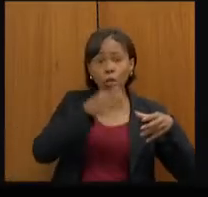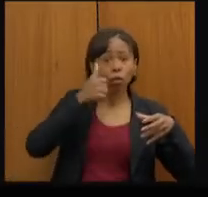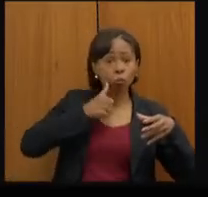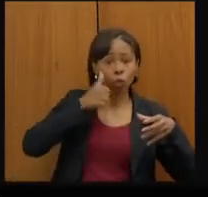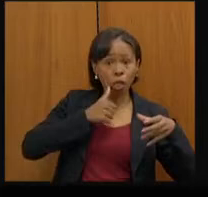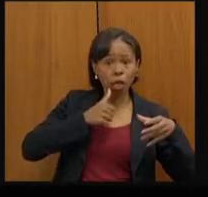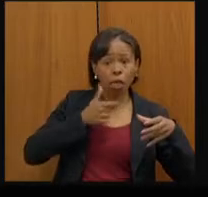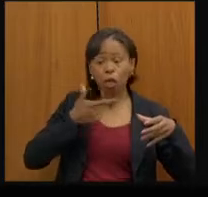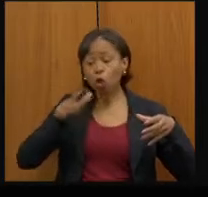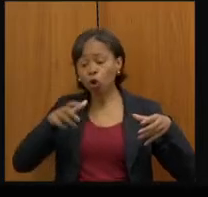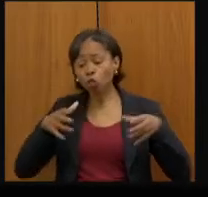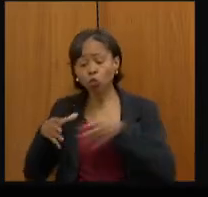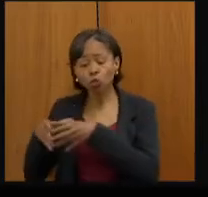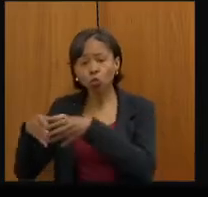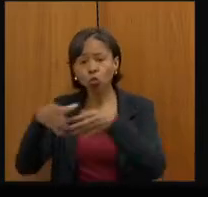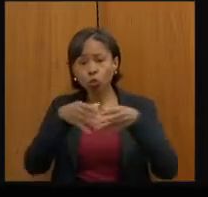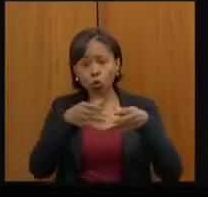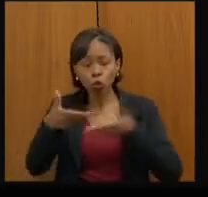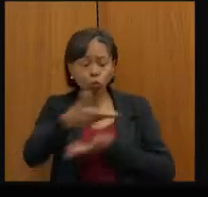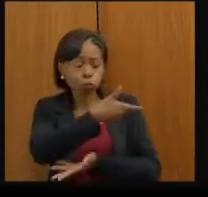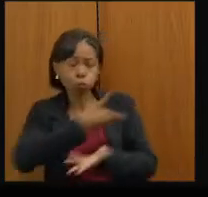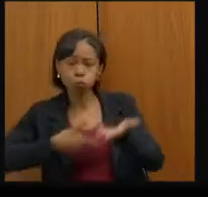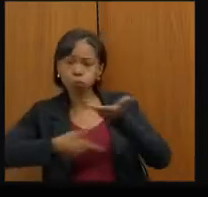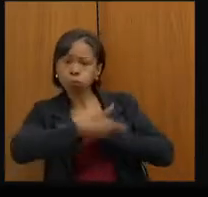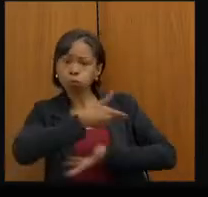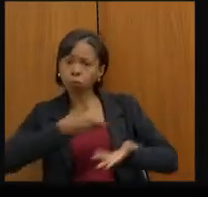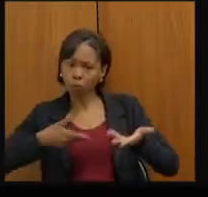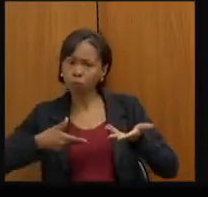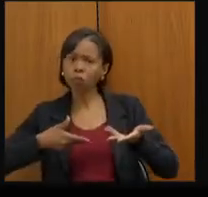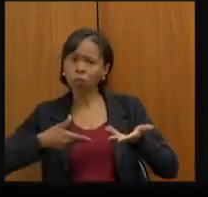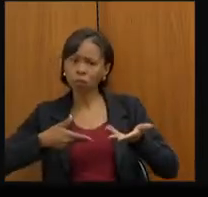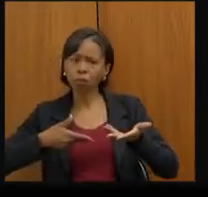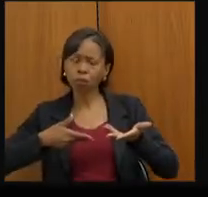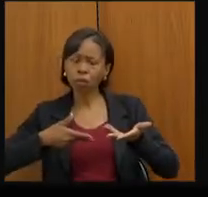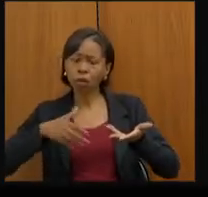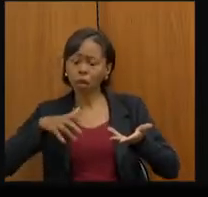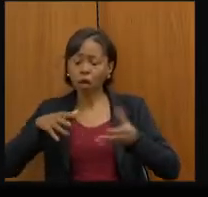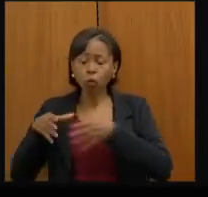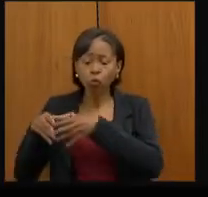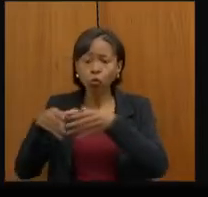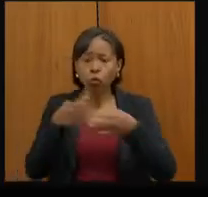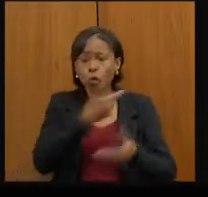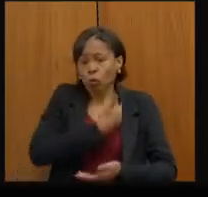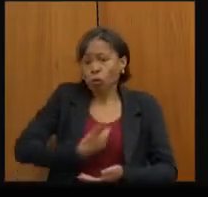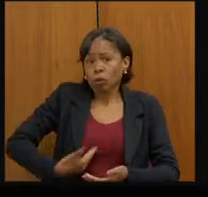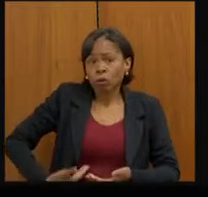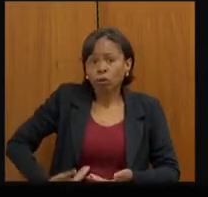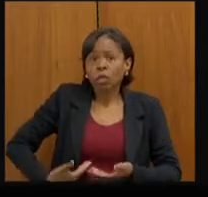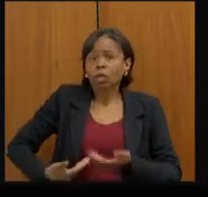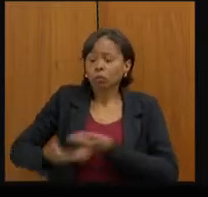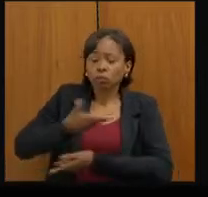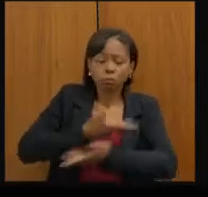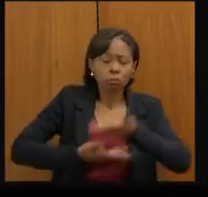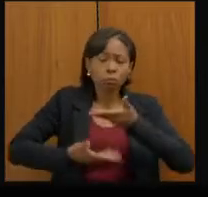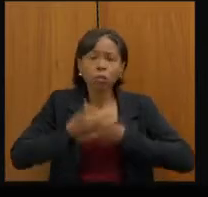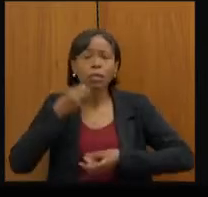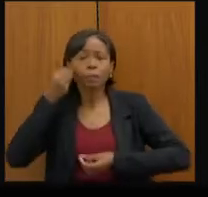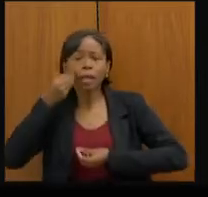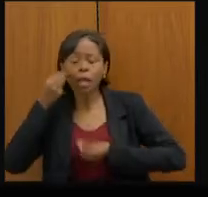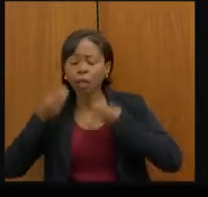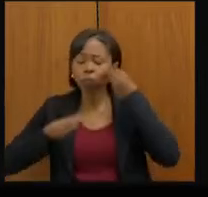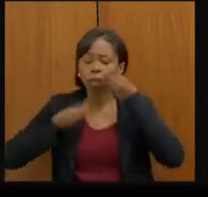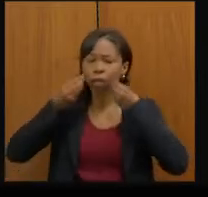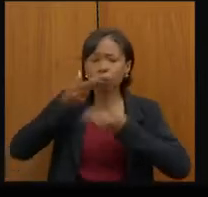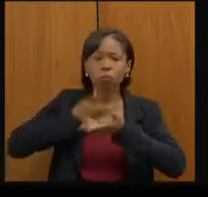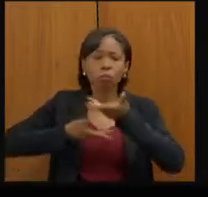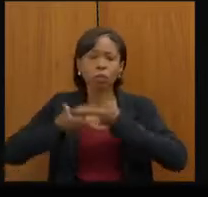redes vamos ouvir as redes citadas vamos trocar experiências uma ajudando a outra e